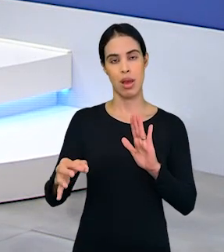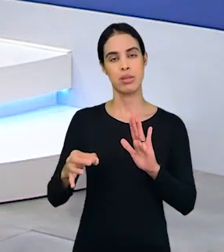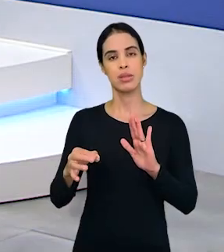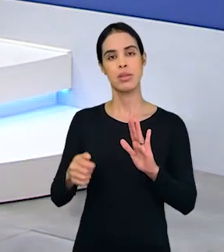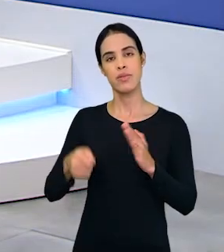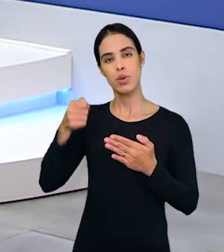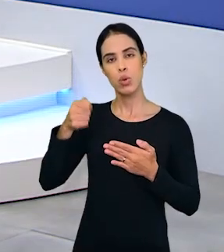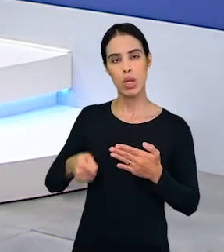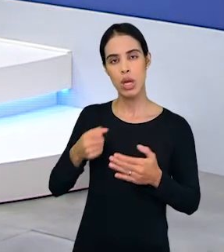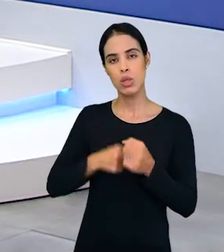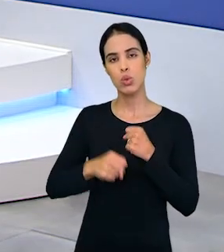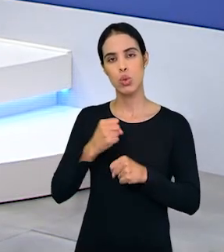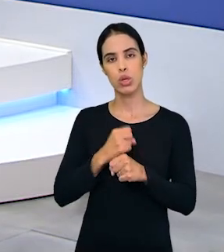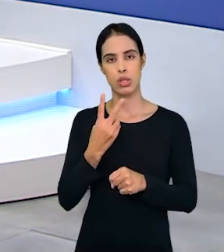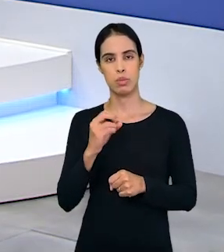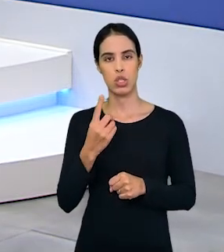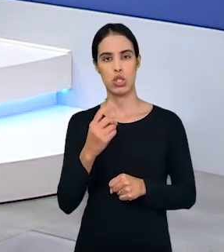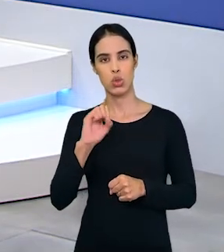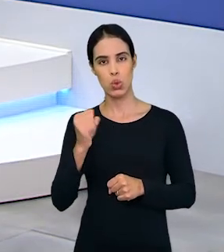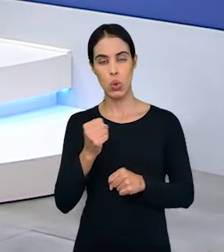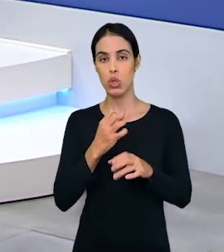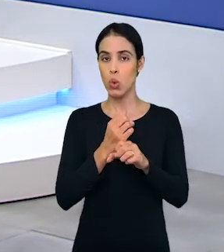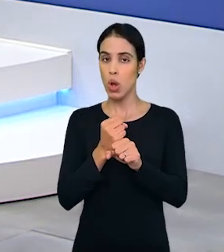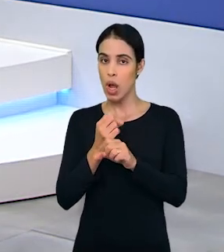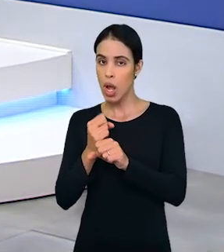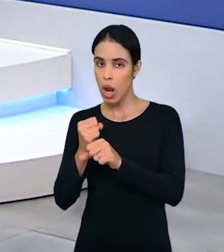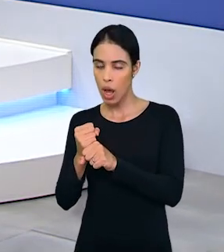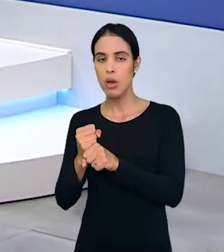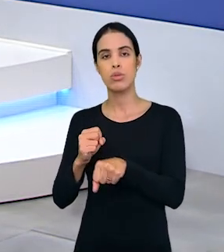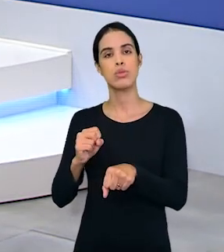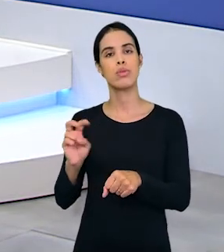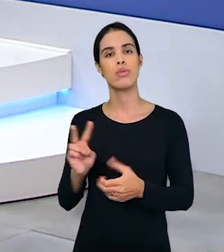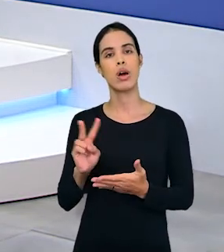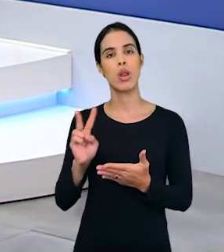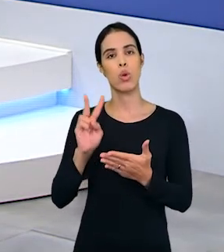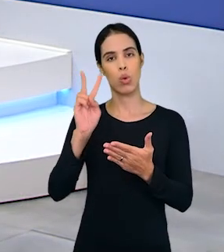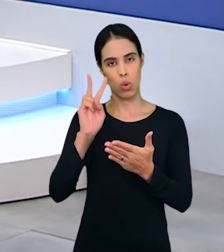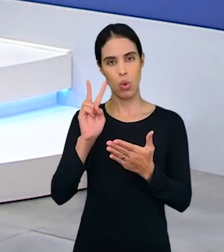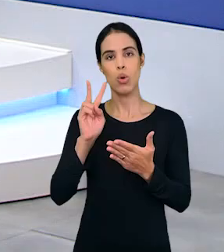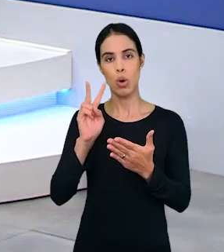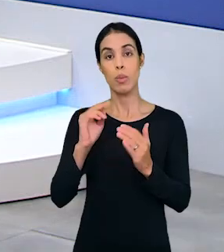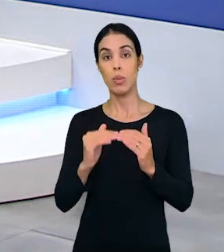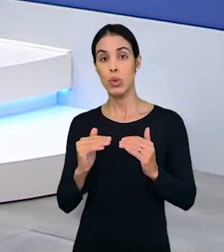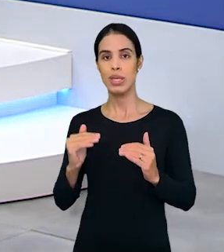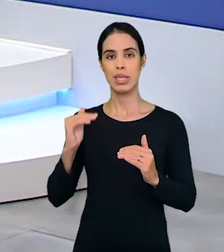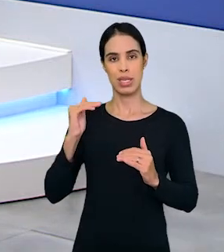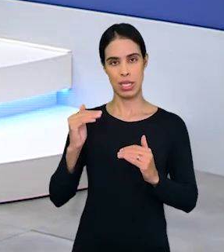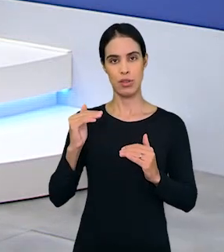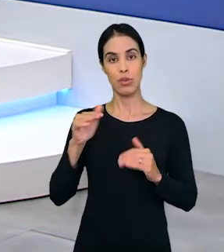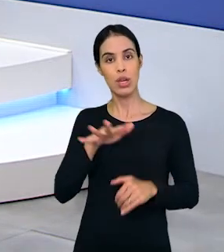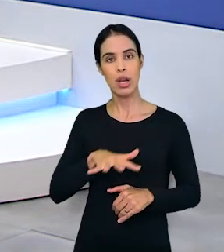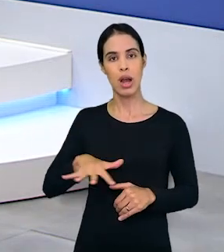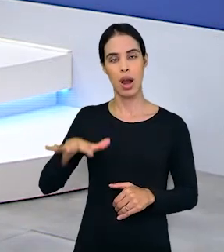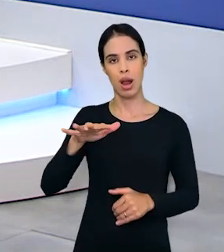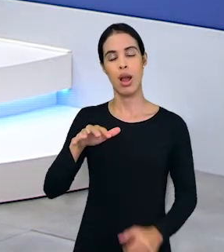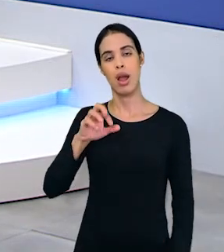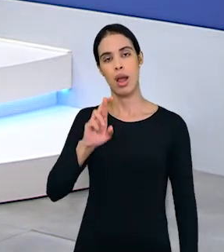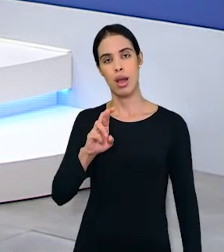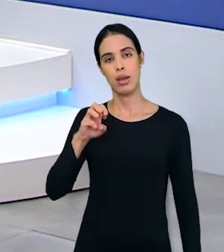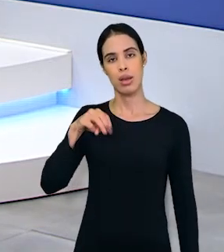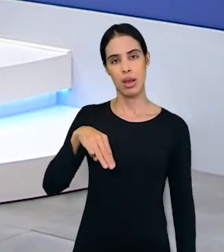vinculante firmada em 2018 sobre o cálculo do complemento da remuneração mínima por nível e regime, a